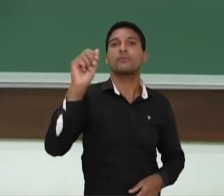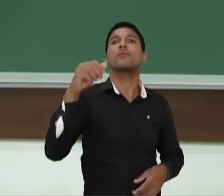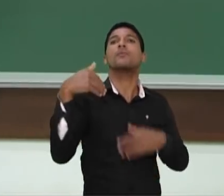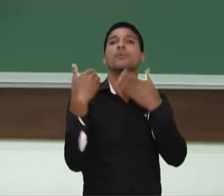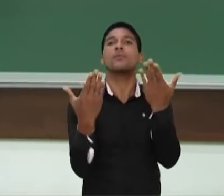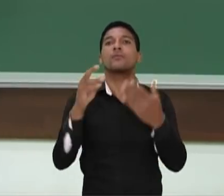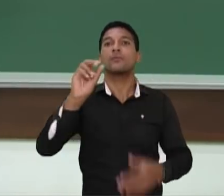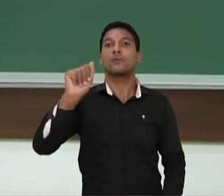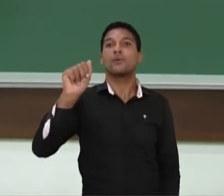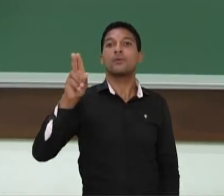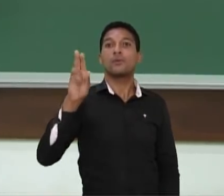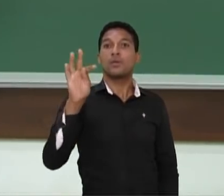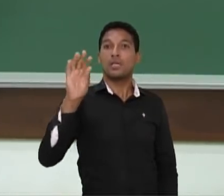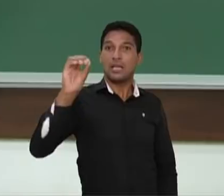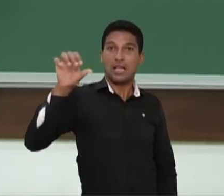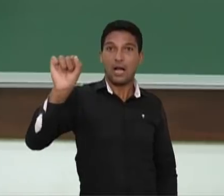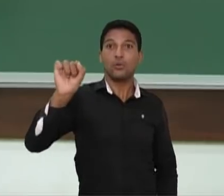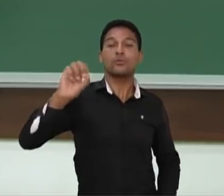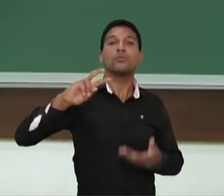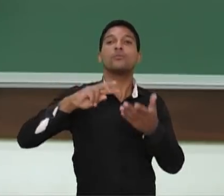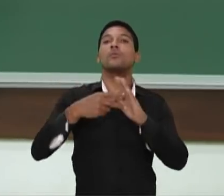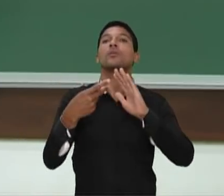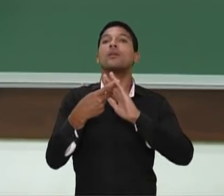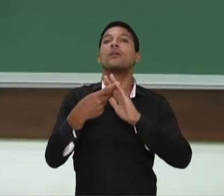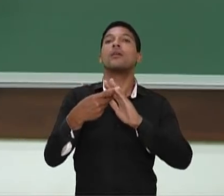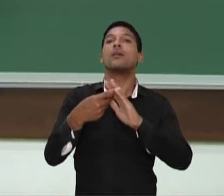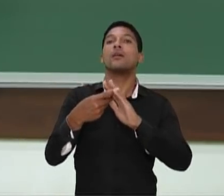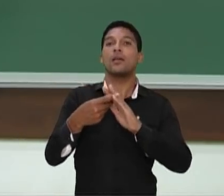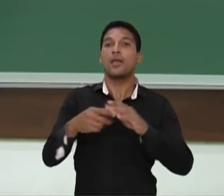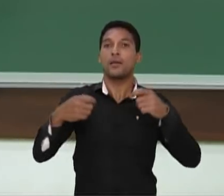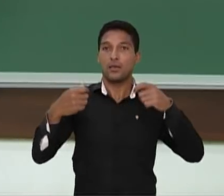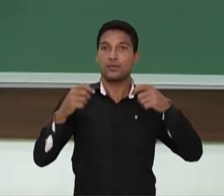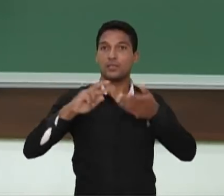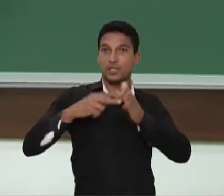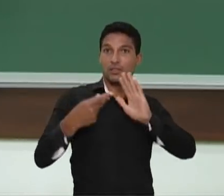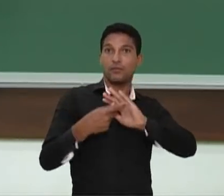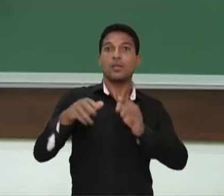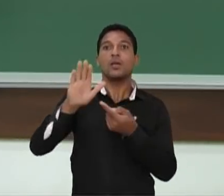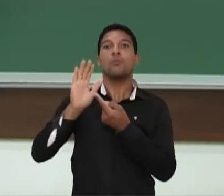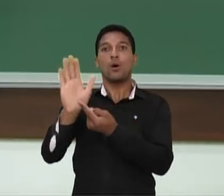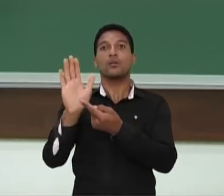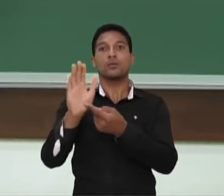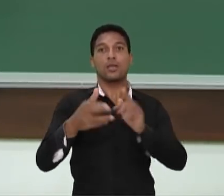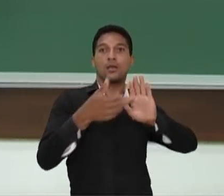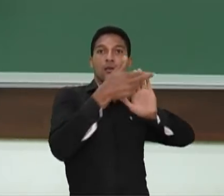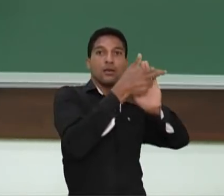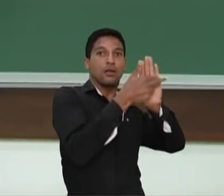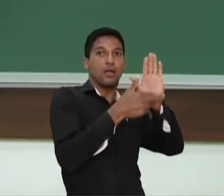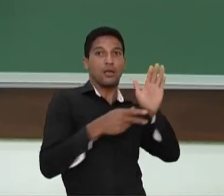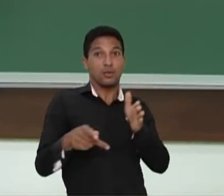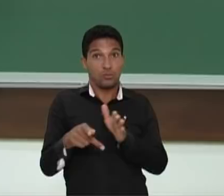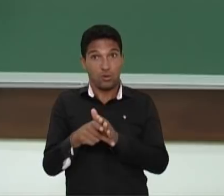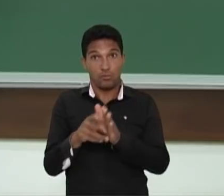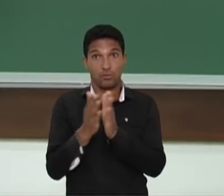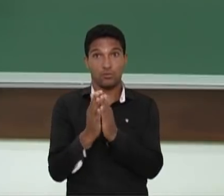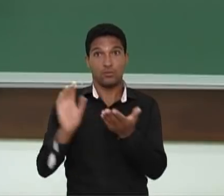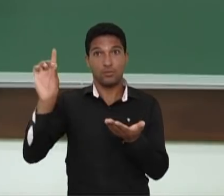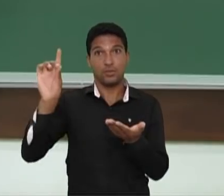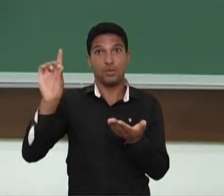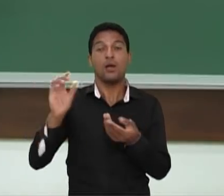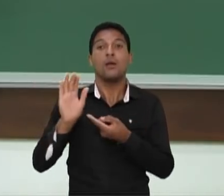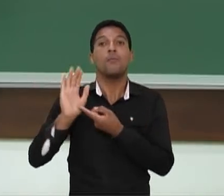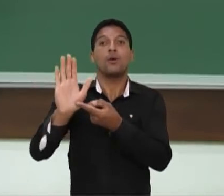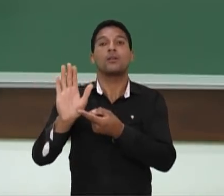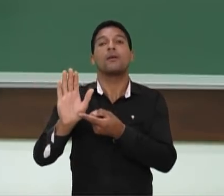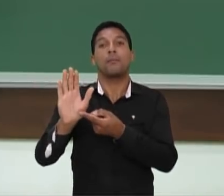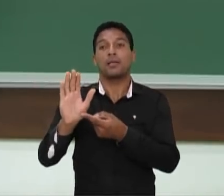eles surgem com essa necessidade de passar os ensinamentos da Bíblia, né? E eles vão trazer isso de uma forma trabalhando o